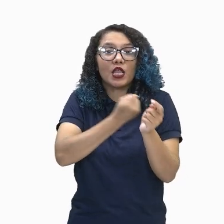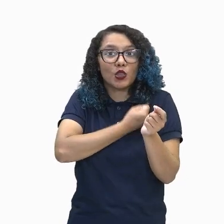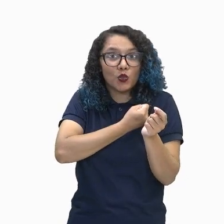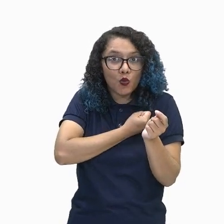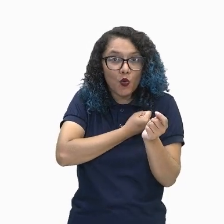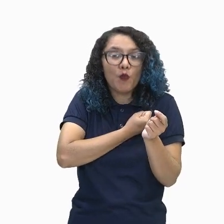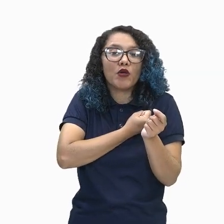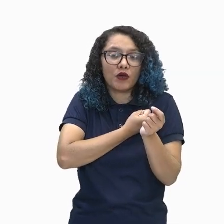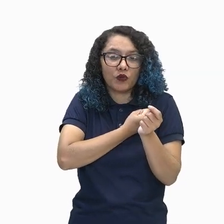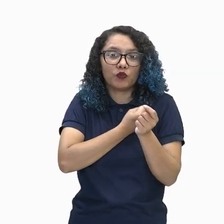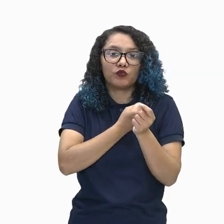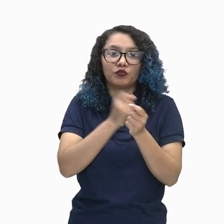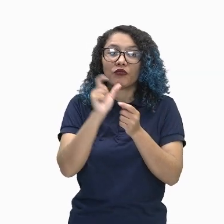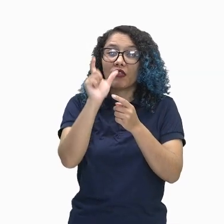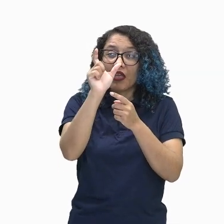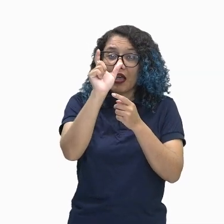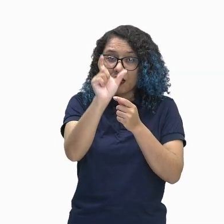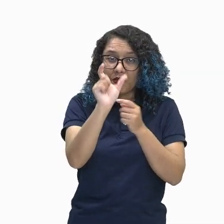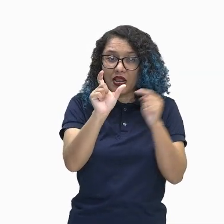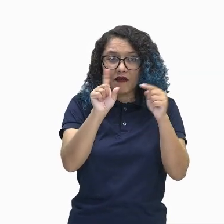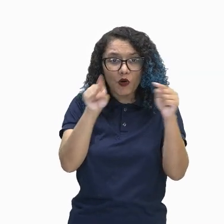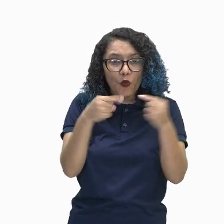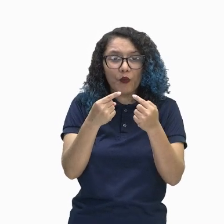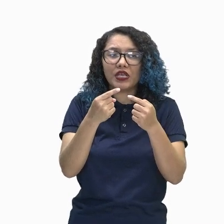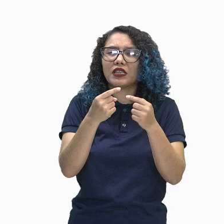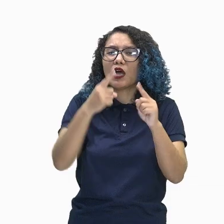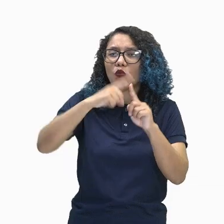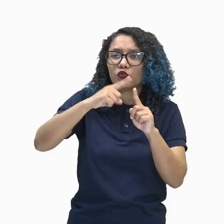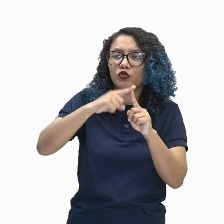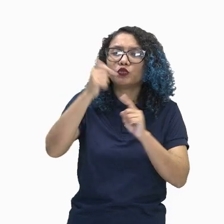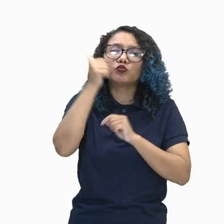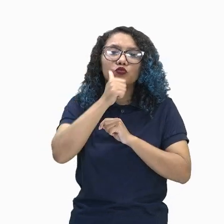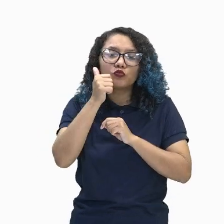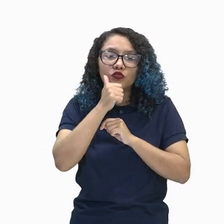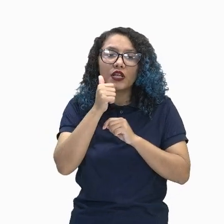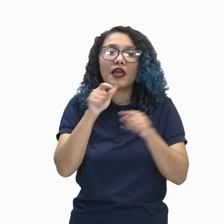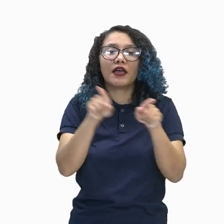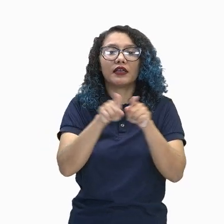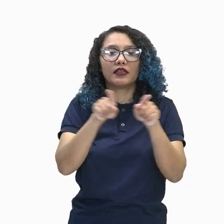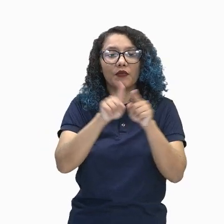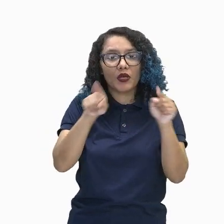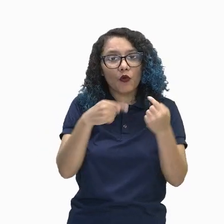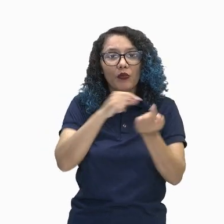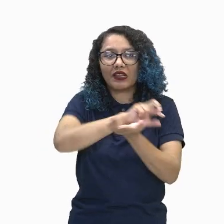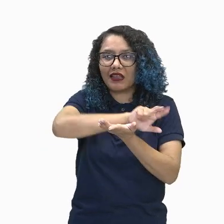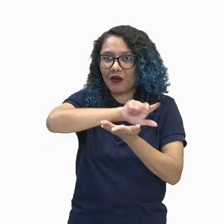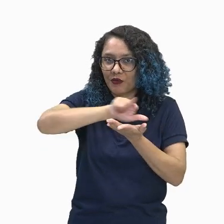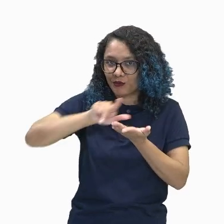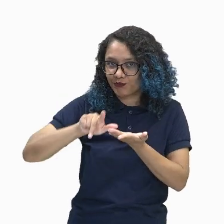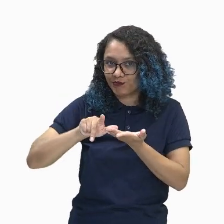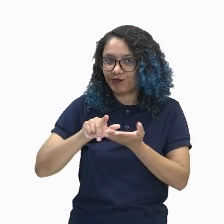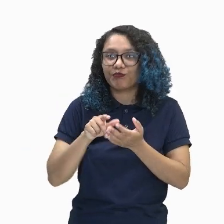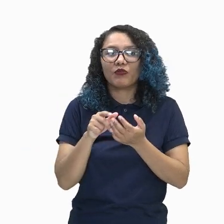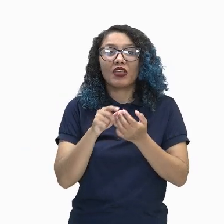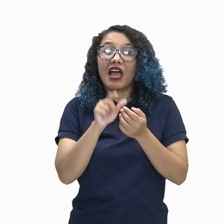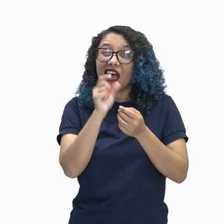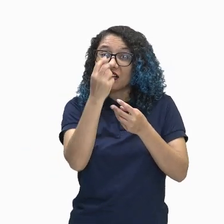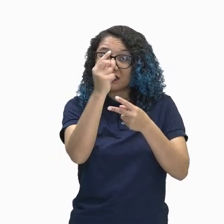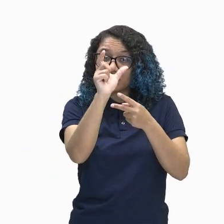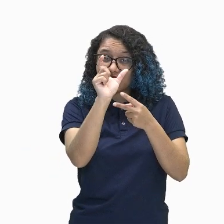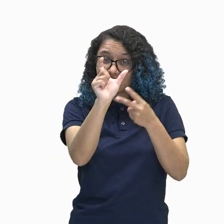essas palavras estão no gênero feminino e indicando também plural. Então, percebam que nós